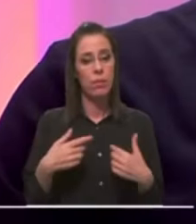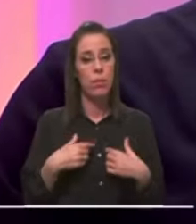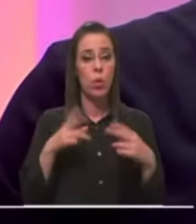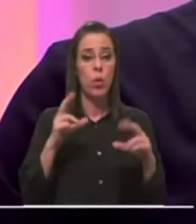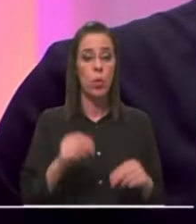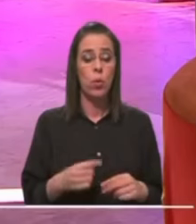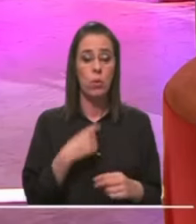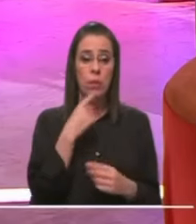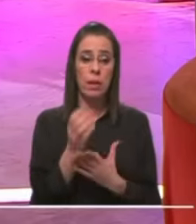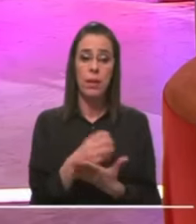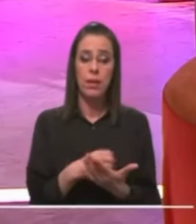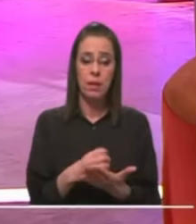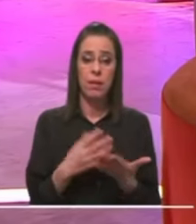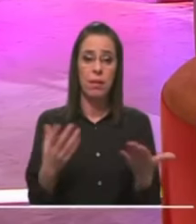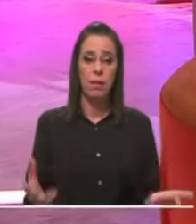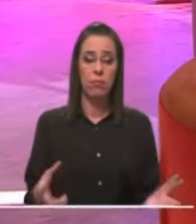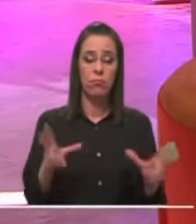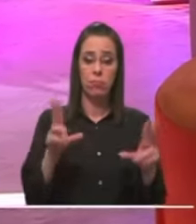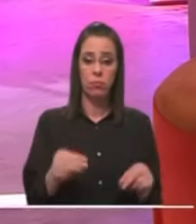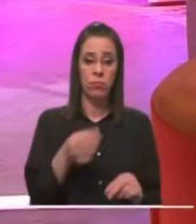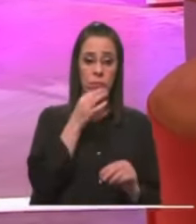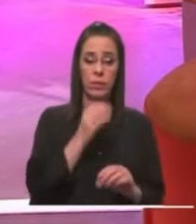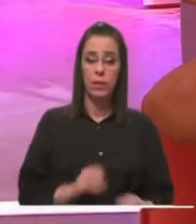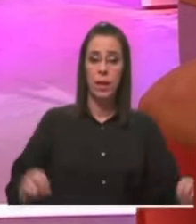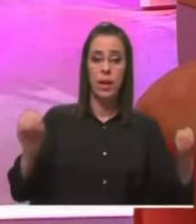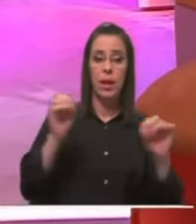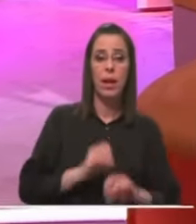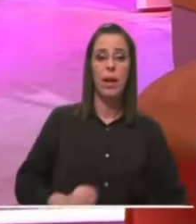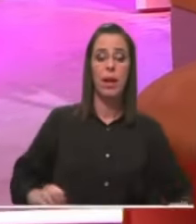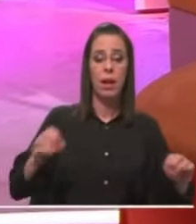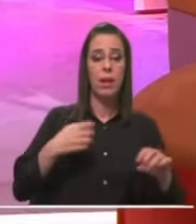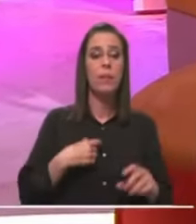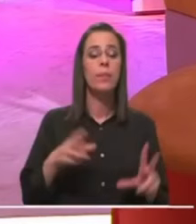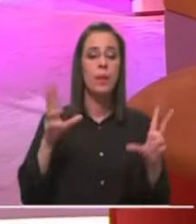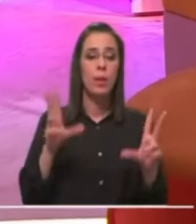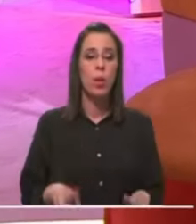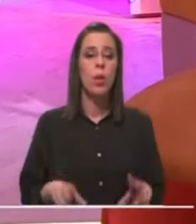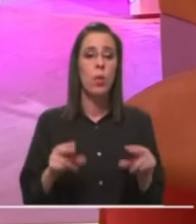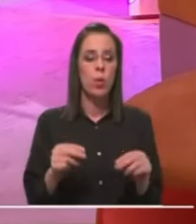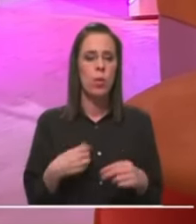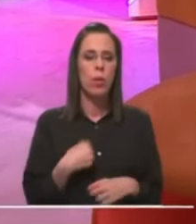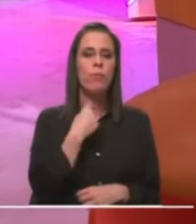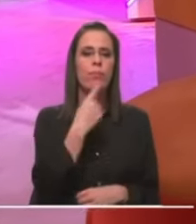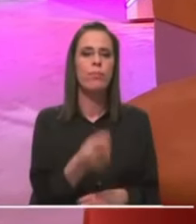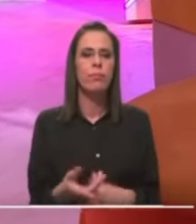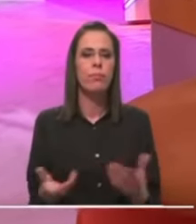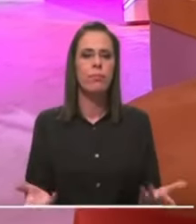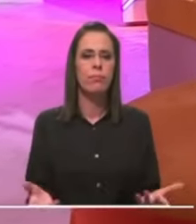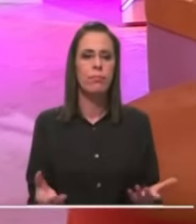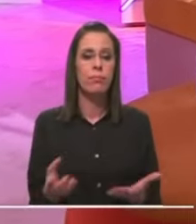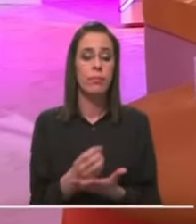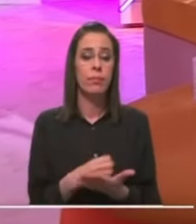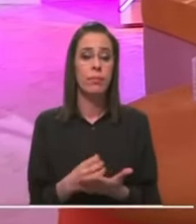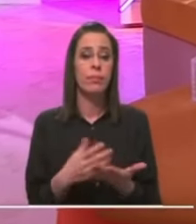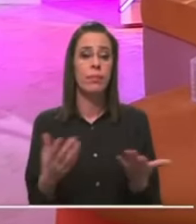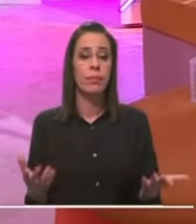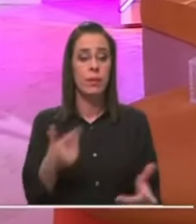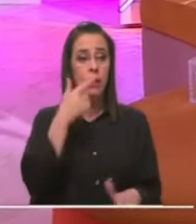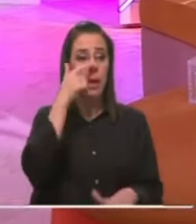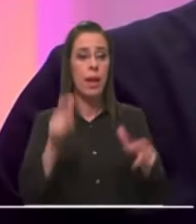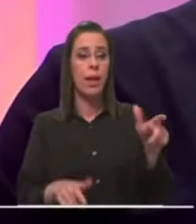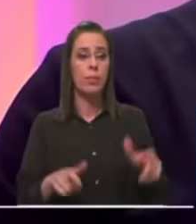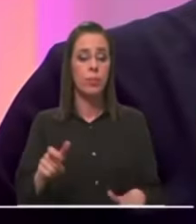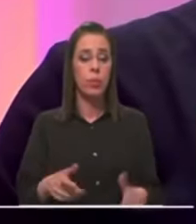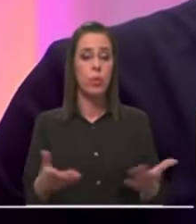pronunciei sobre nada eu nunca falei sobre nada eu nunca sequer disse nada em relação às pessoas e